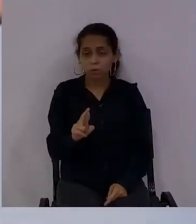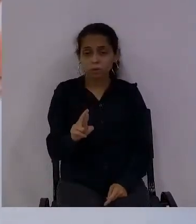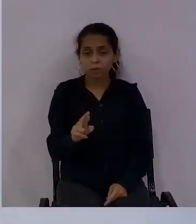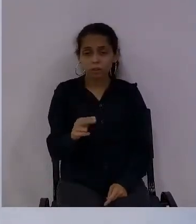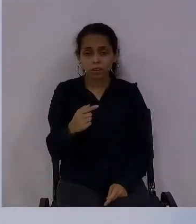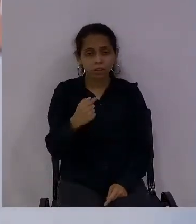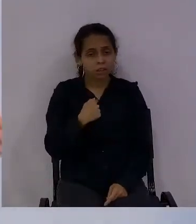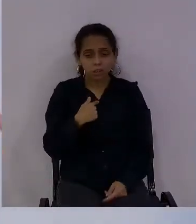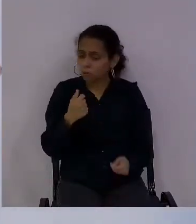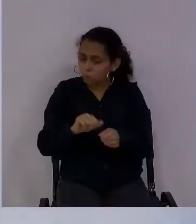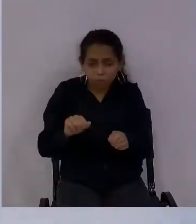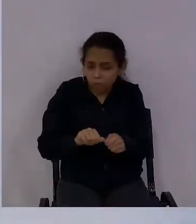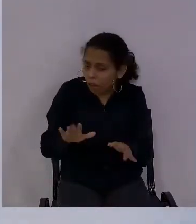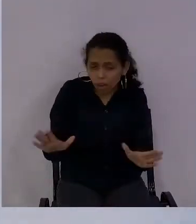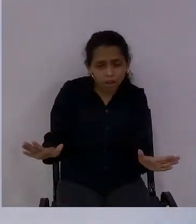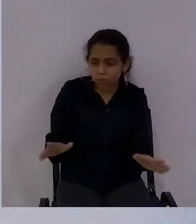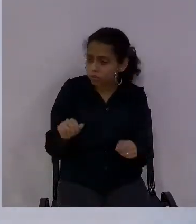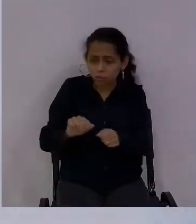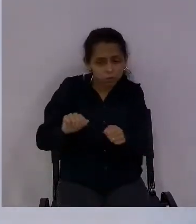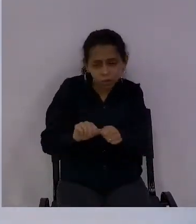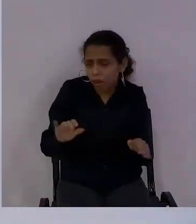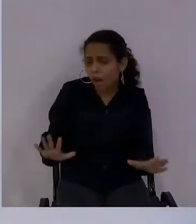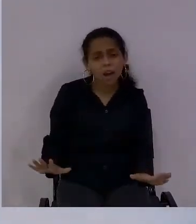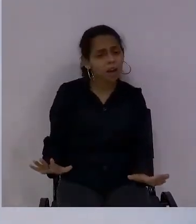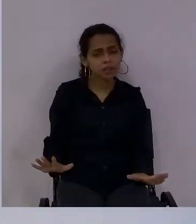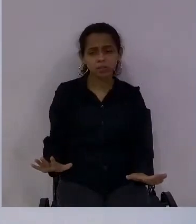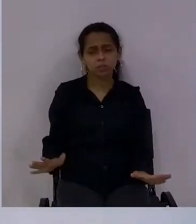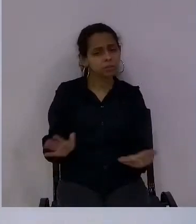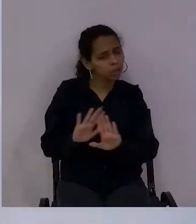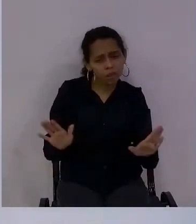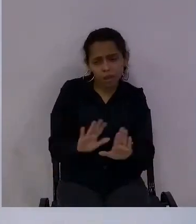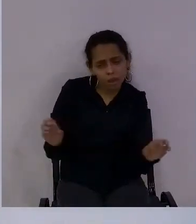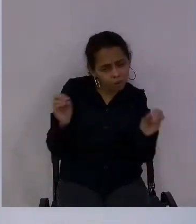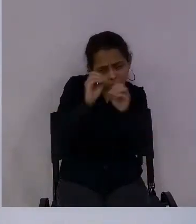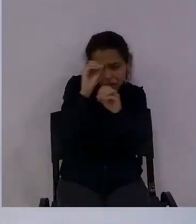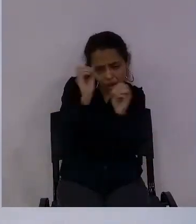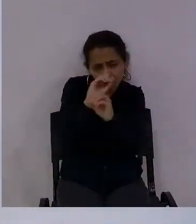estou aqui sentado e ouvindo todas elas, e me submetendo a tudo isso.